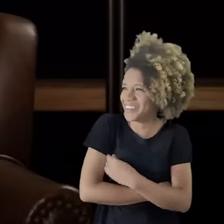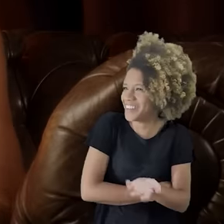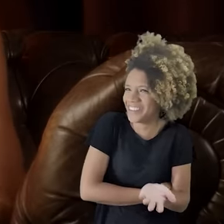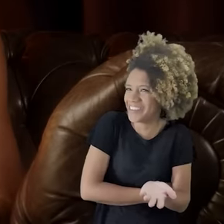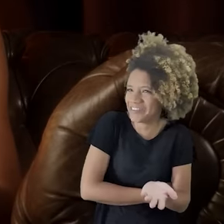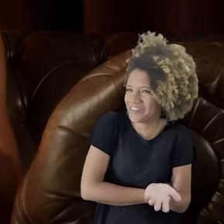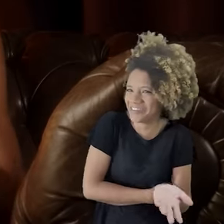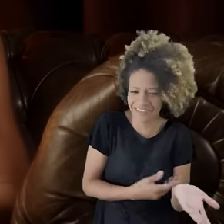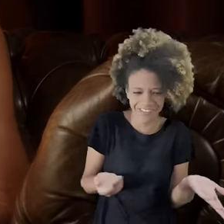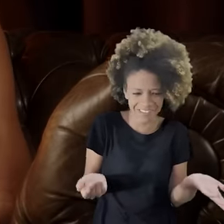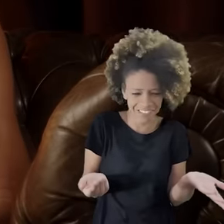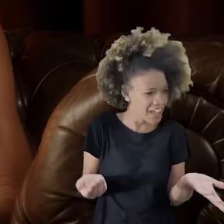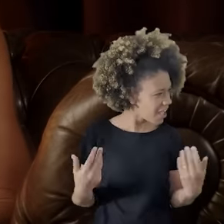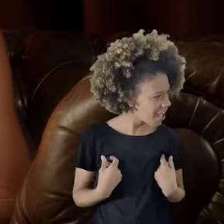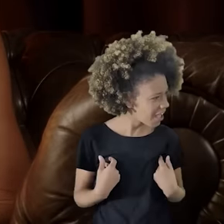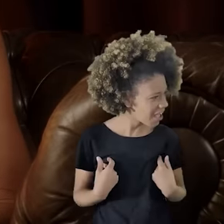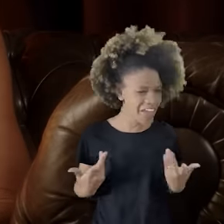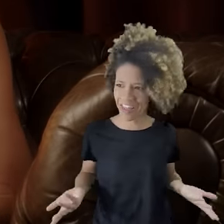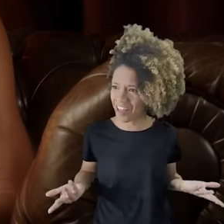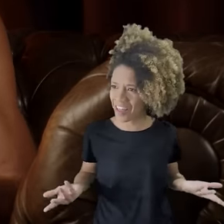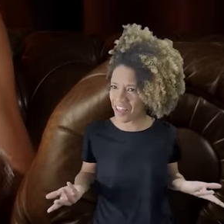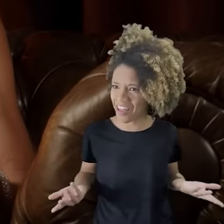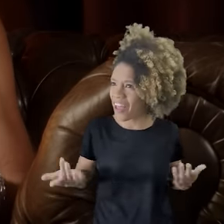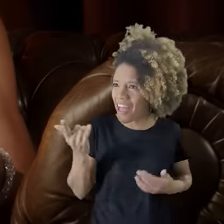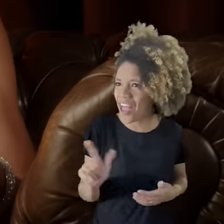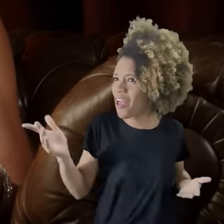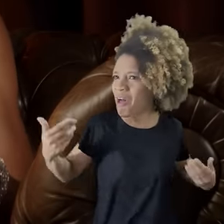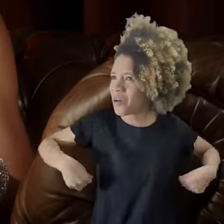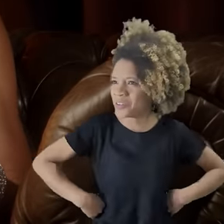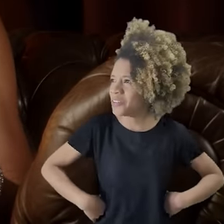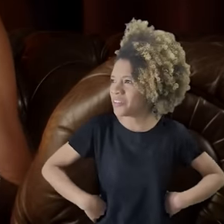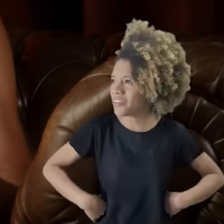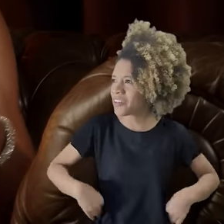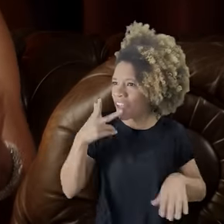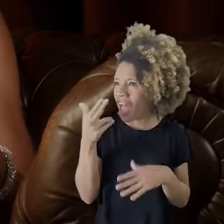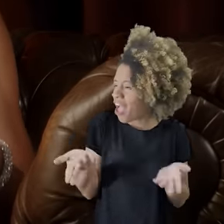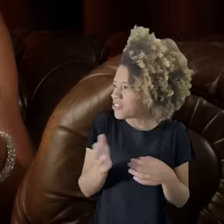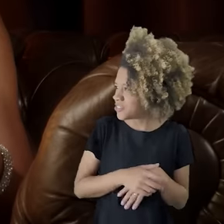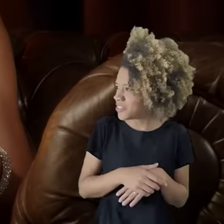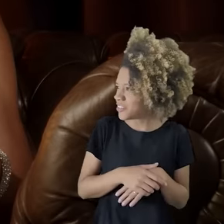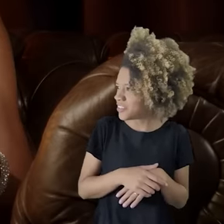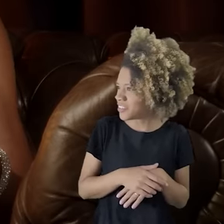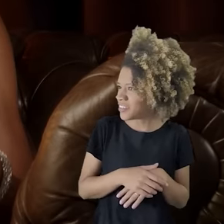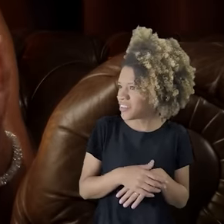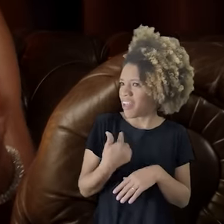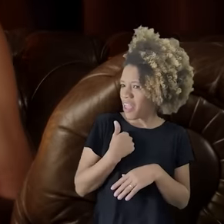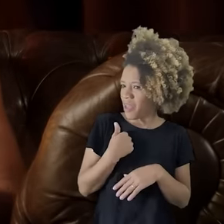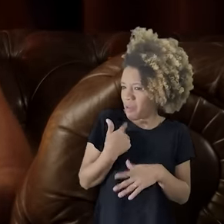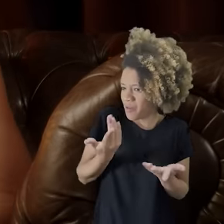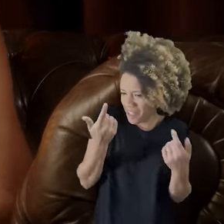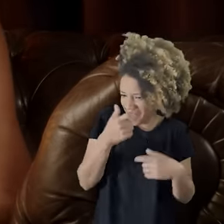eu falei aquele me desmontou eu falei caraca é outro time achou que eu eu